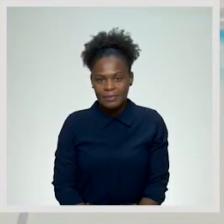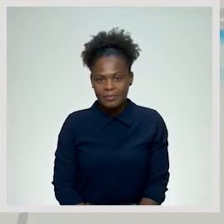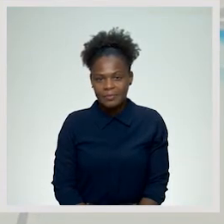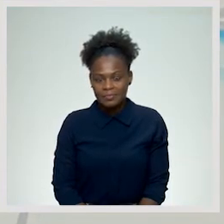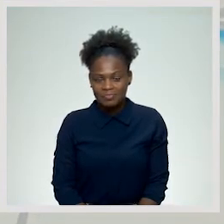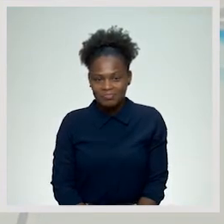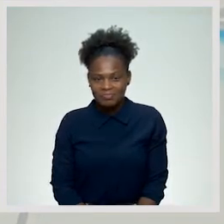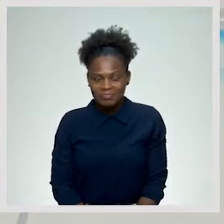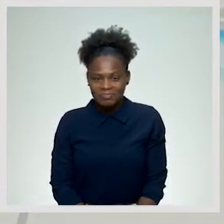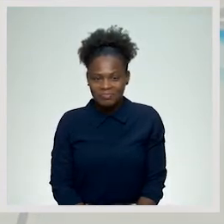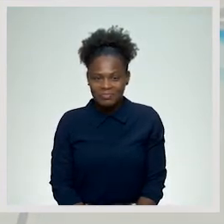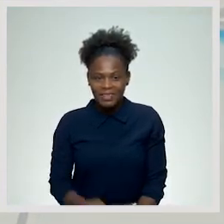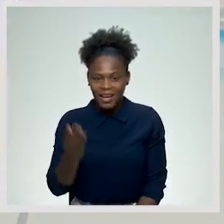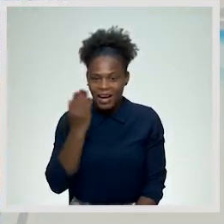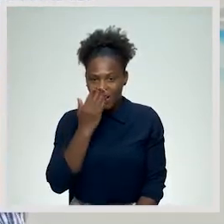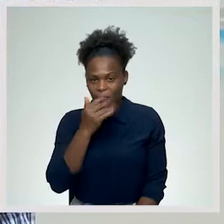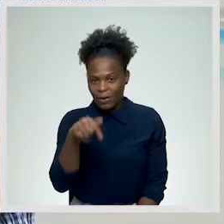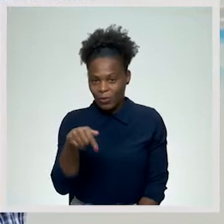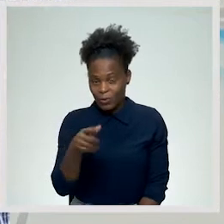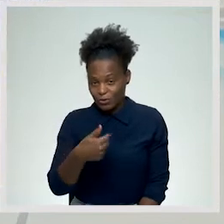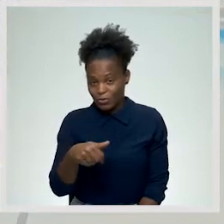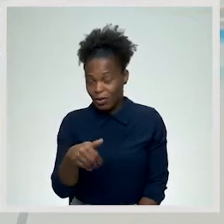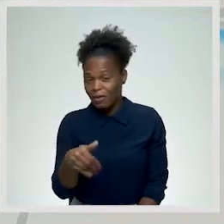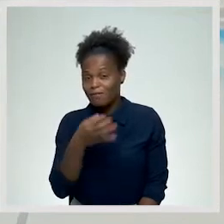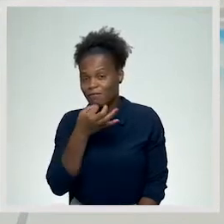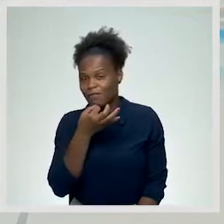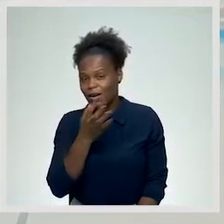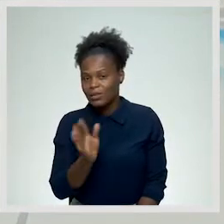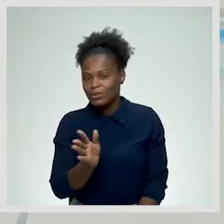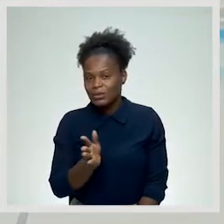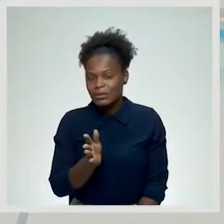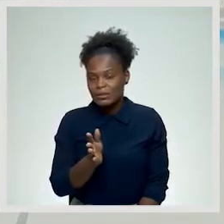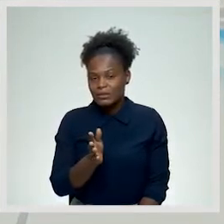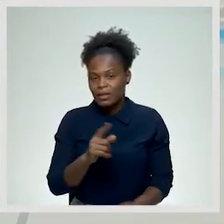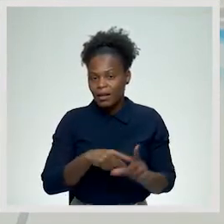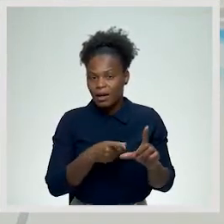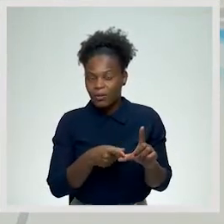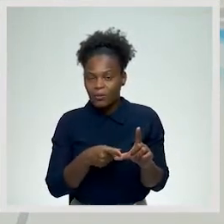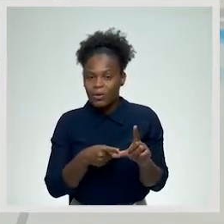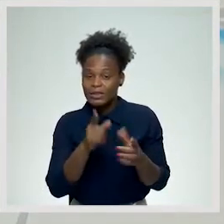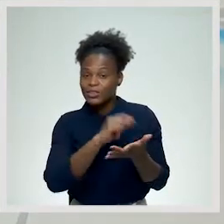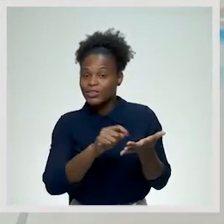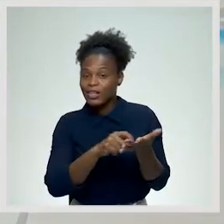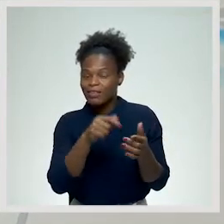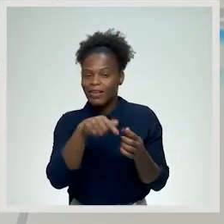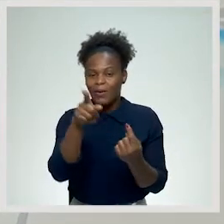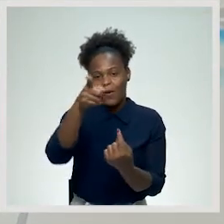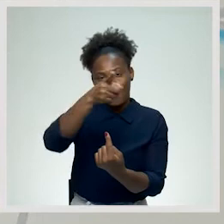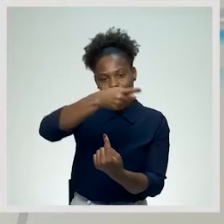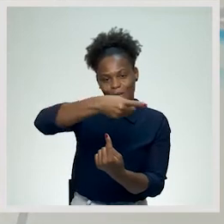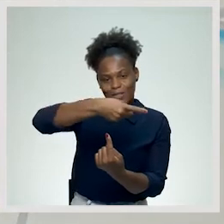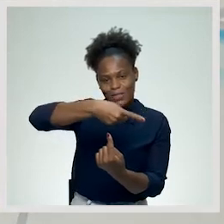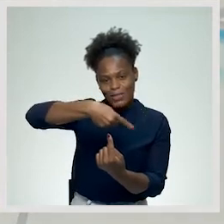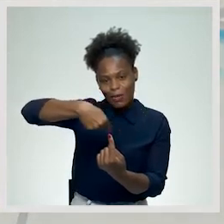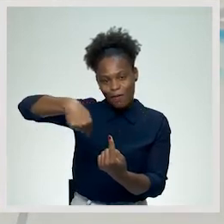Na aula de hoje, nós falamos de ângulos inscritos numa